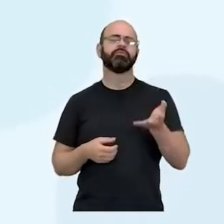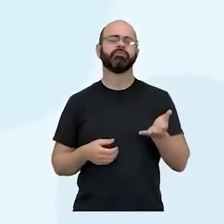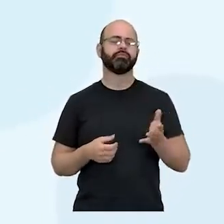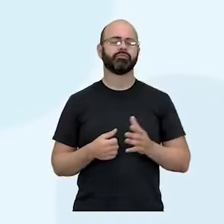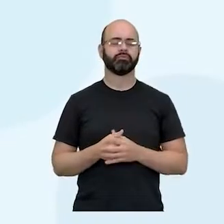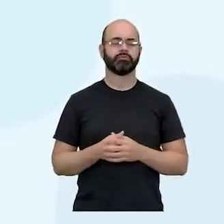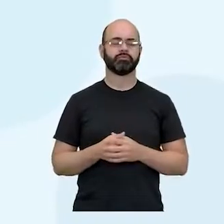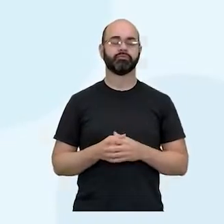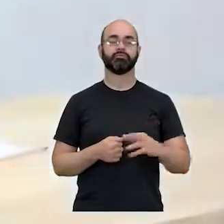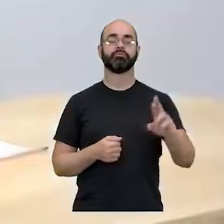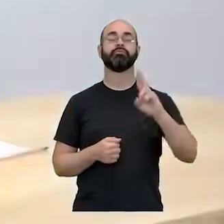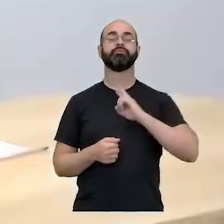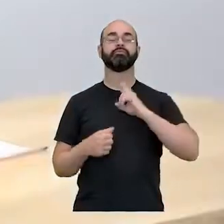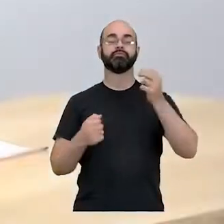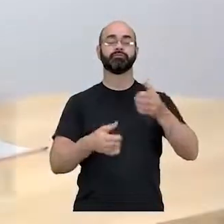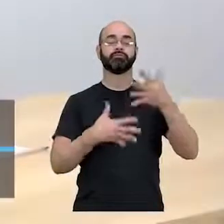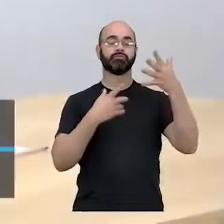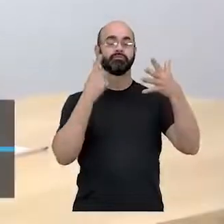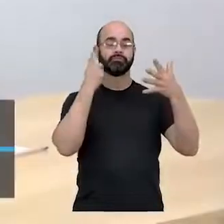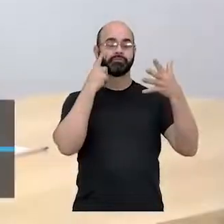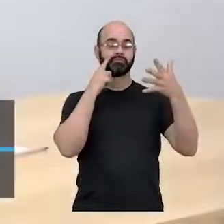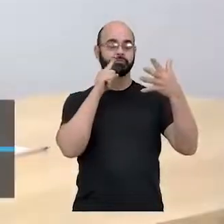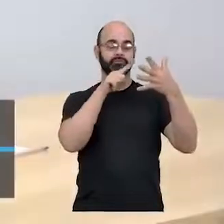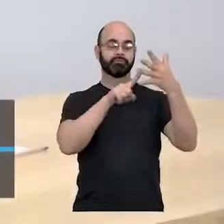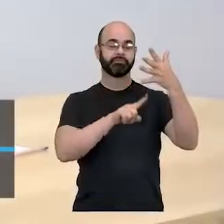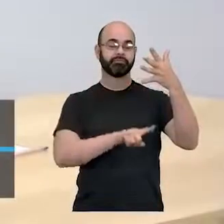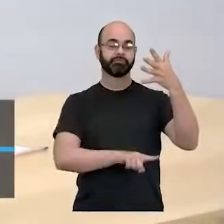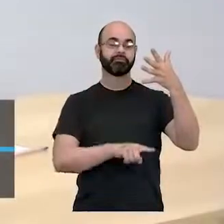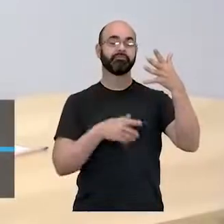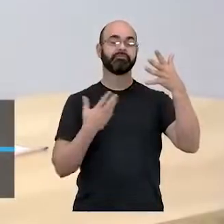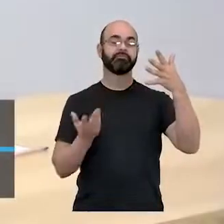primeira resposta vai chegar.